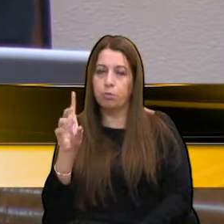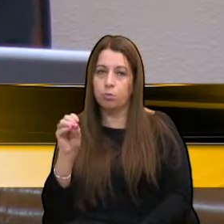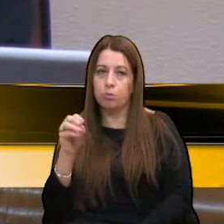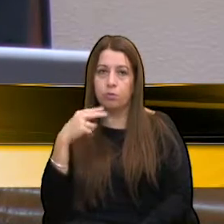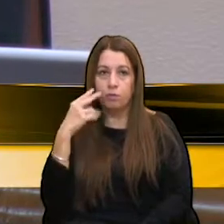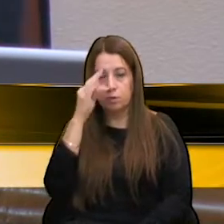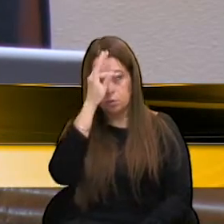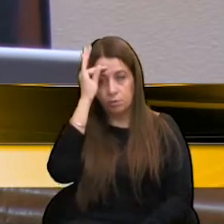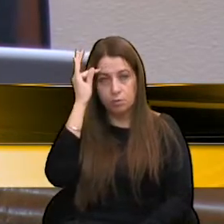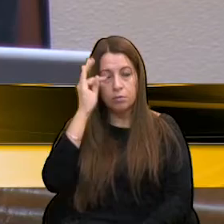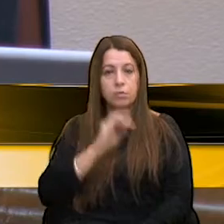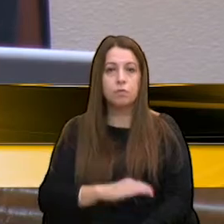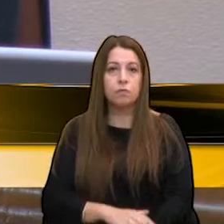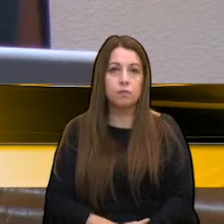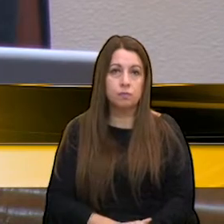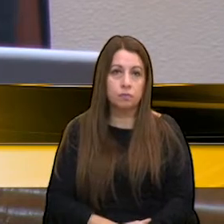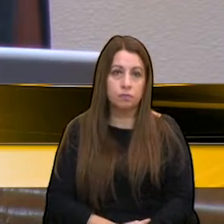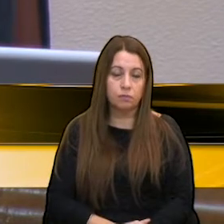Toigo.